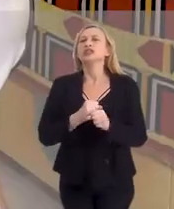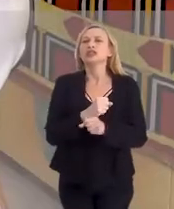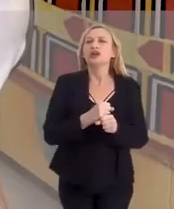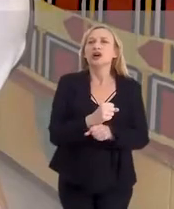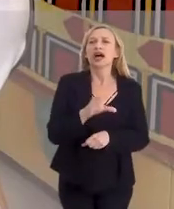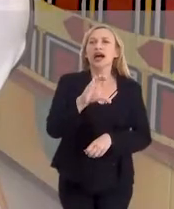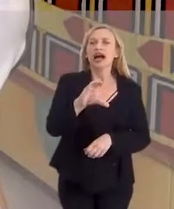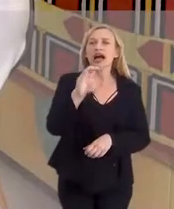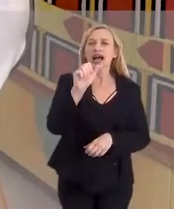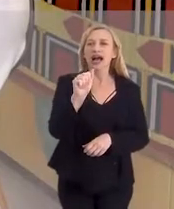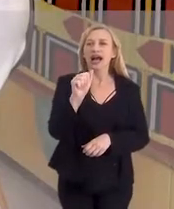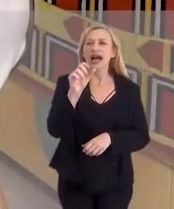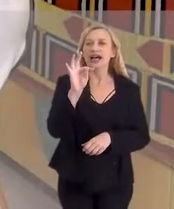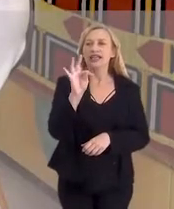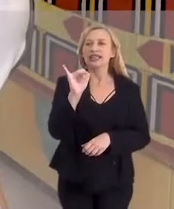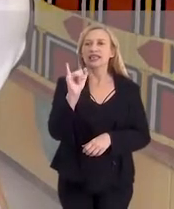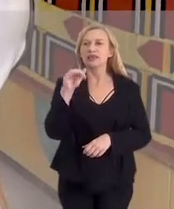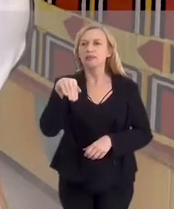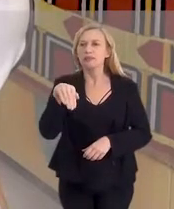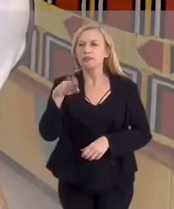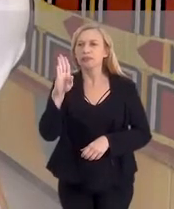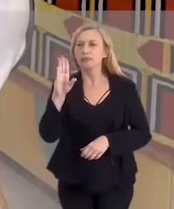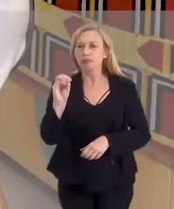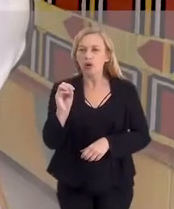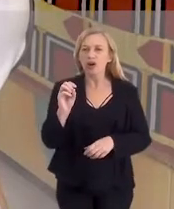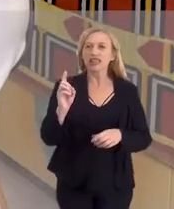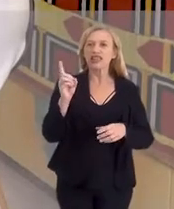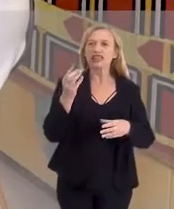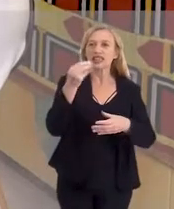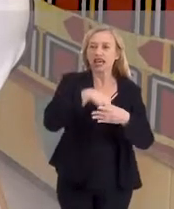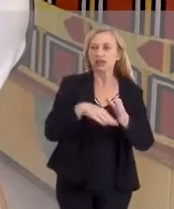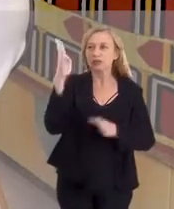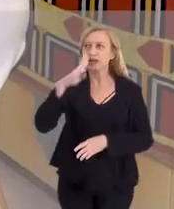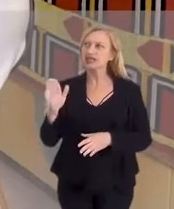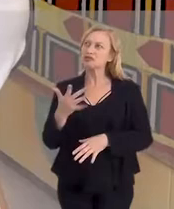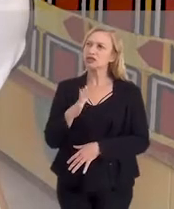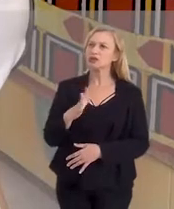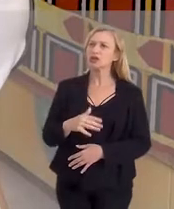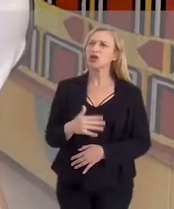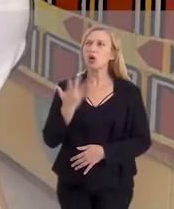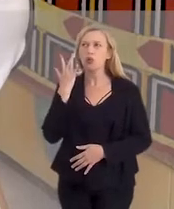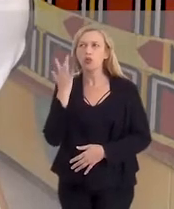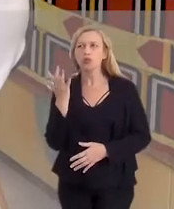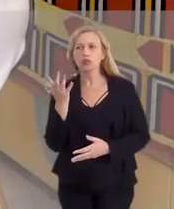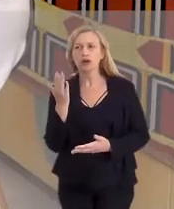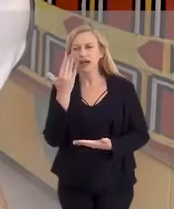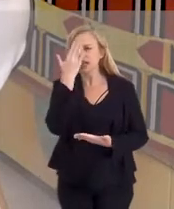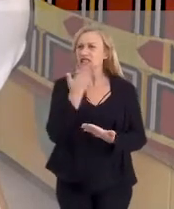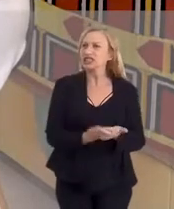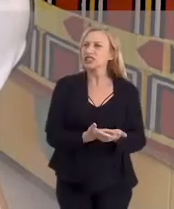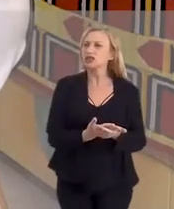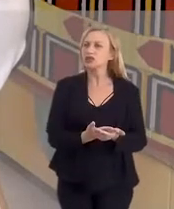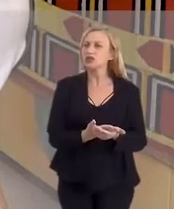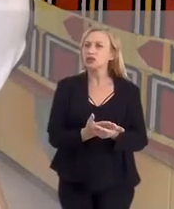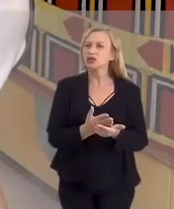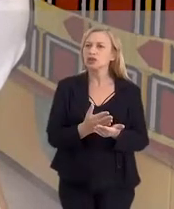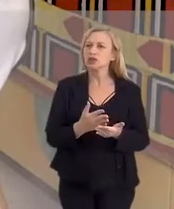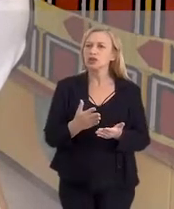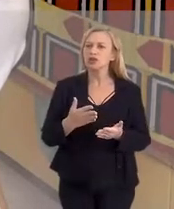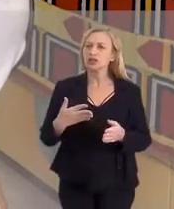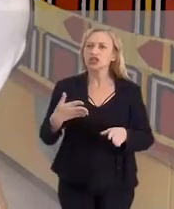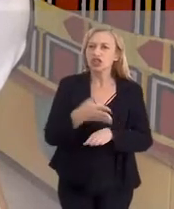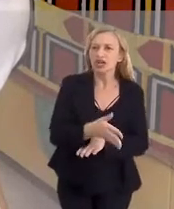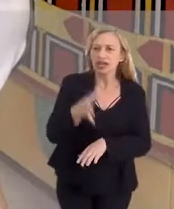Há quantos anos o Catimbó está no Brasil, mais ou menos? Eu calculo que desde a